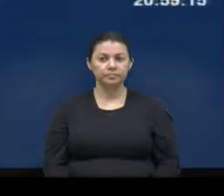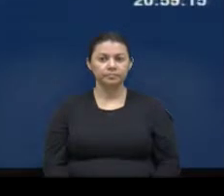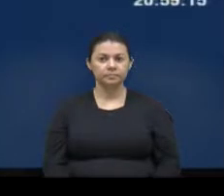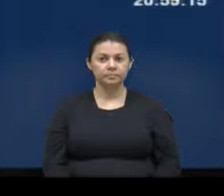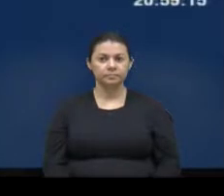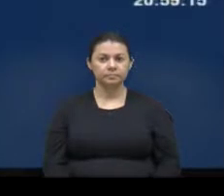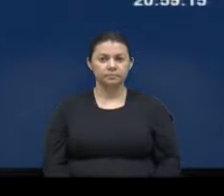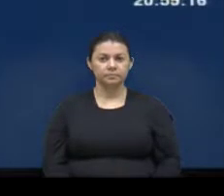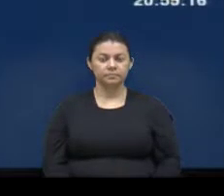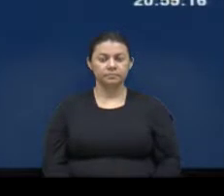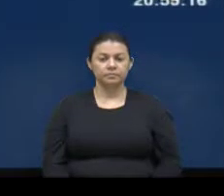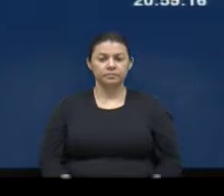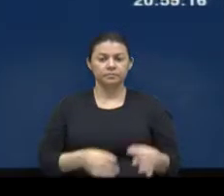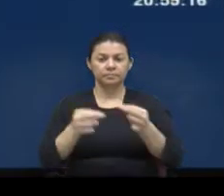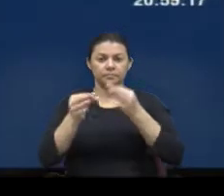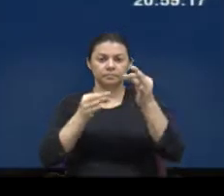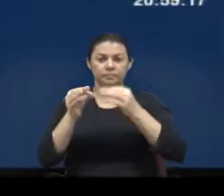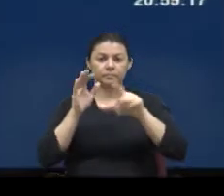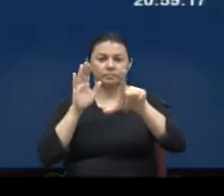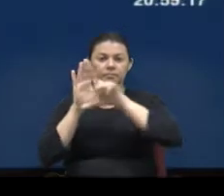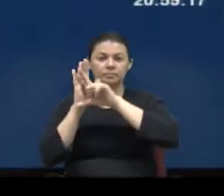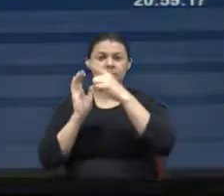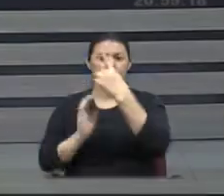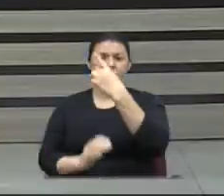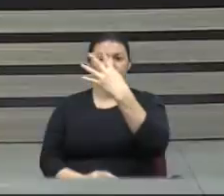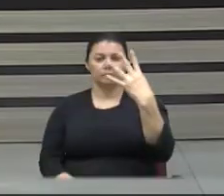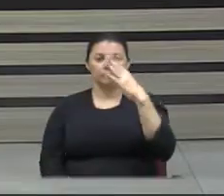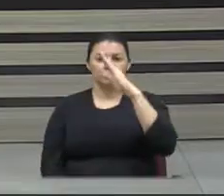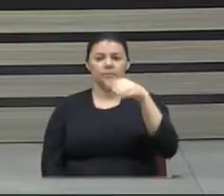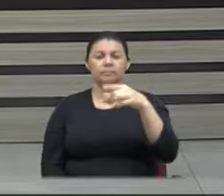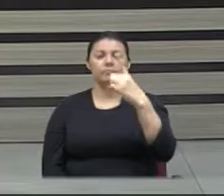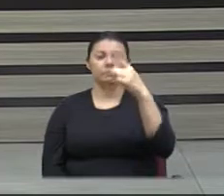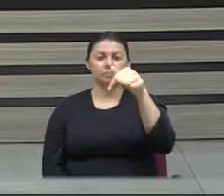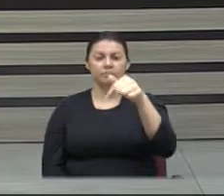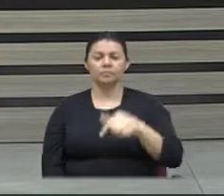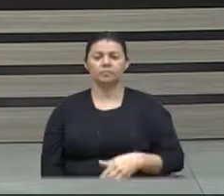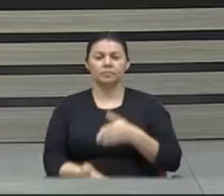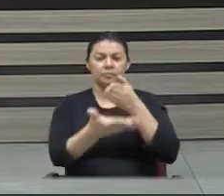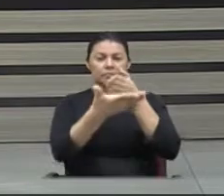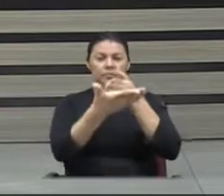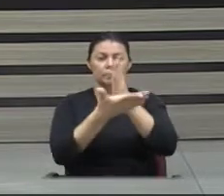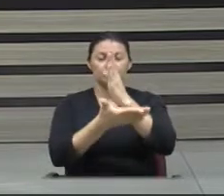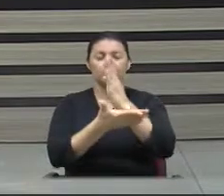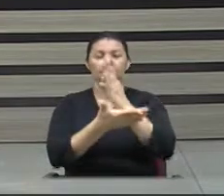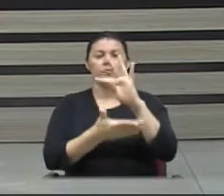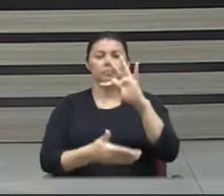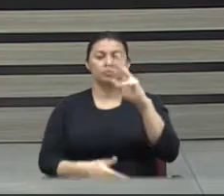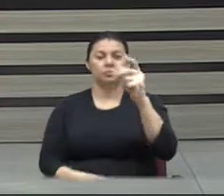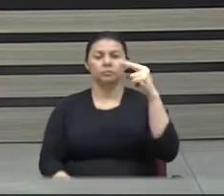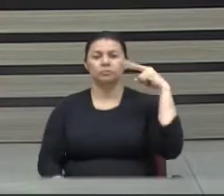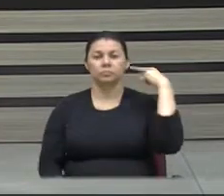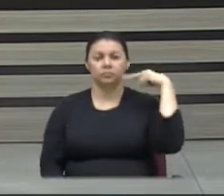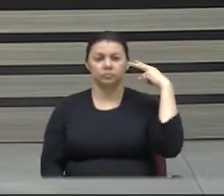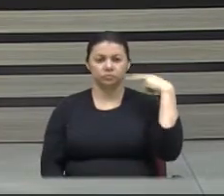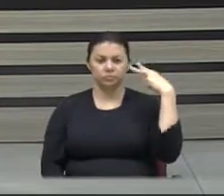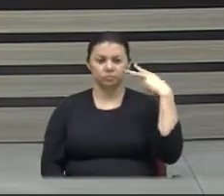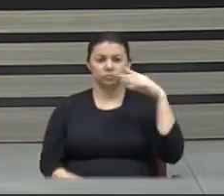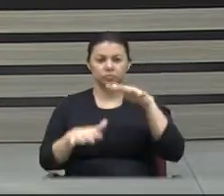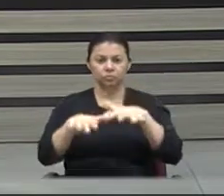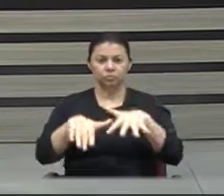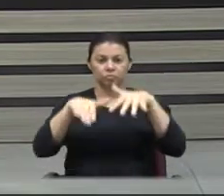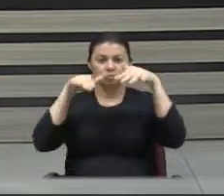lei 144 sbarro a 2007 foi aprovado por todos os vereadores presentes